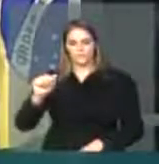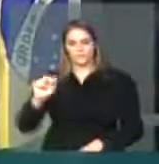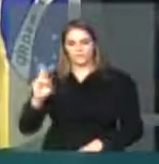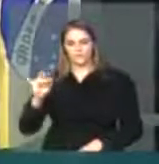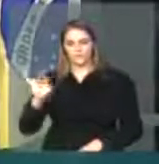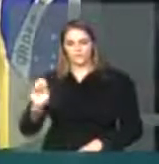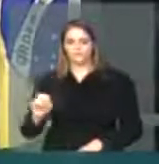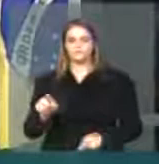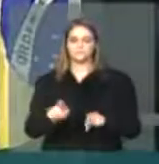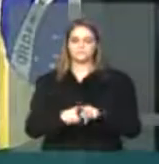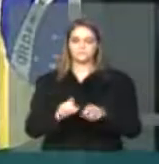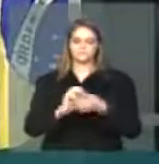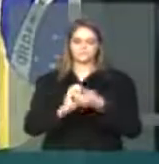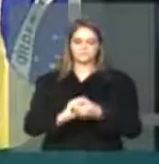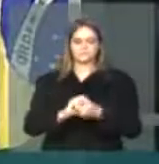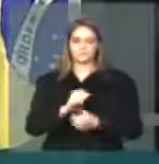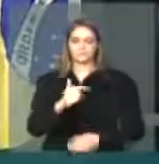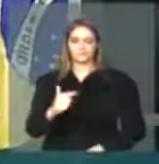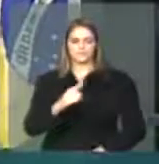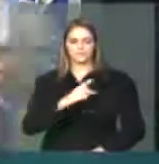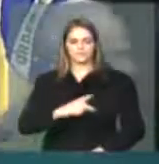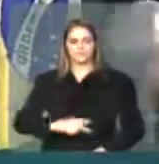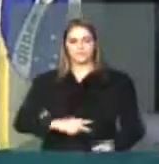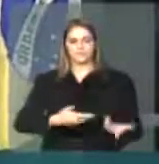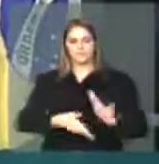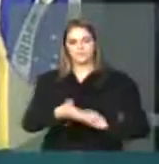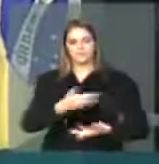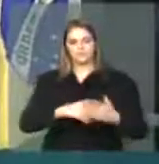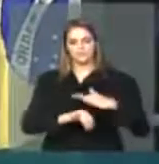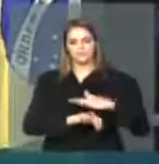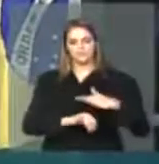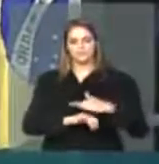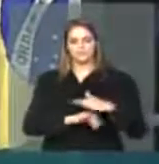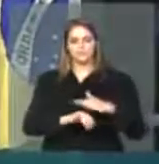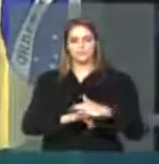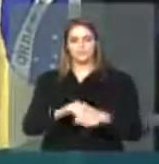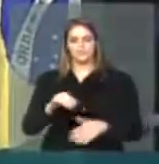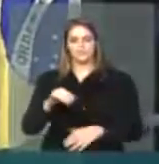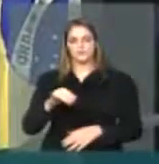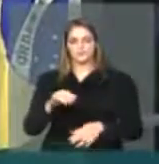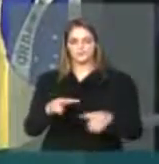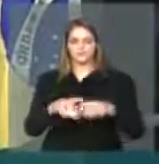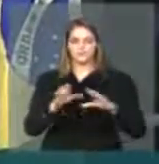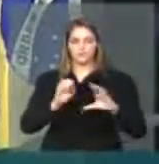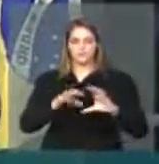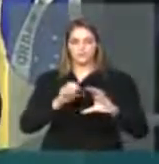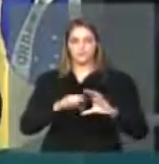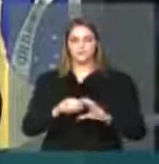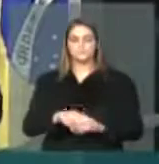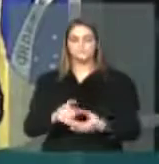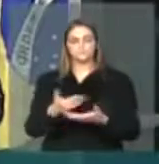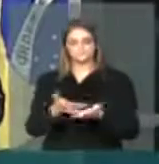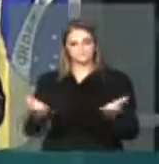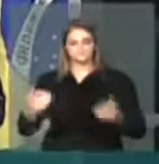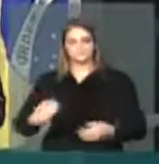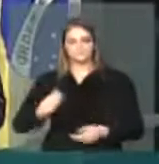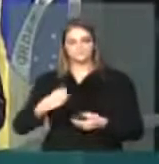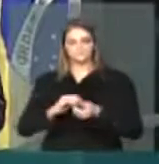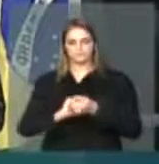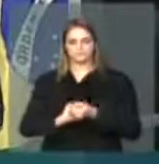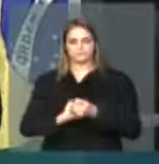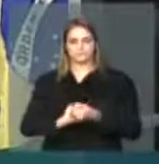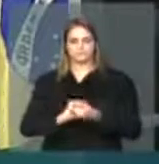ilustre Paulo Toné Camargo, vice-presidente de Relações Institucionais do Grupo Globo, senhoras e senhores